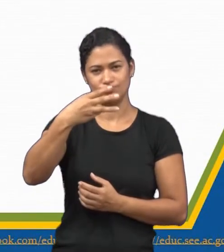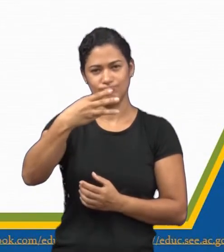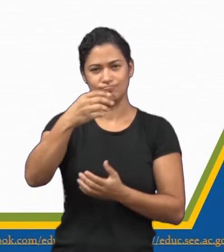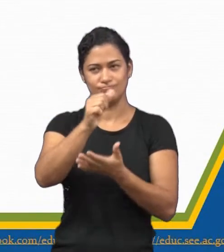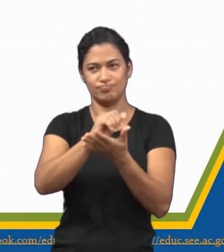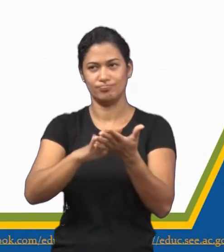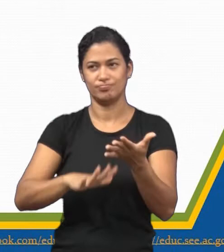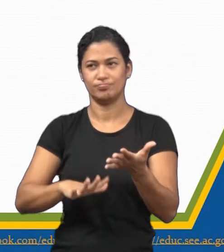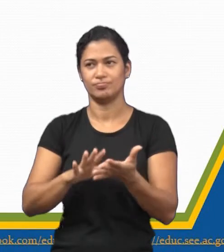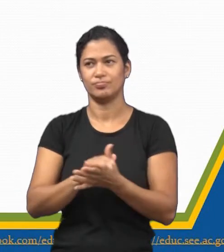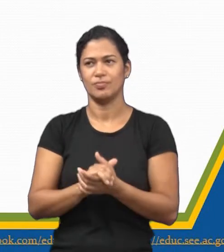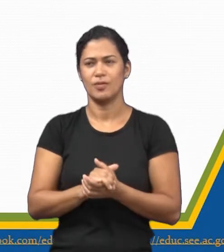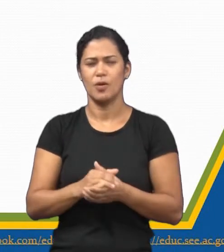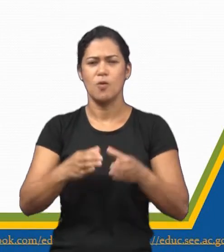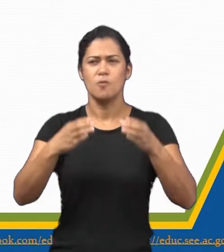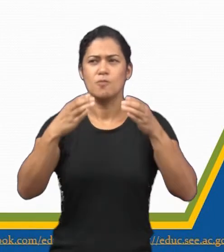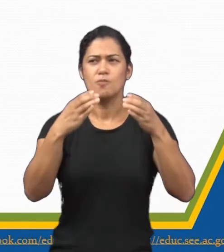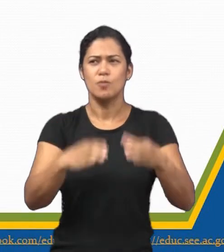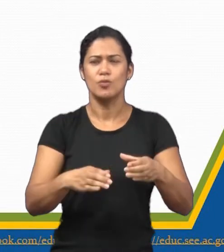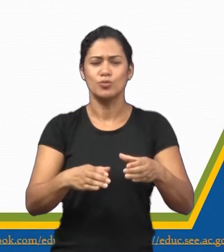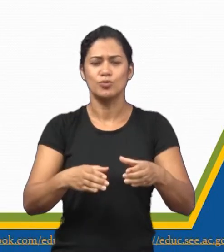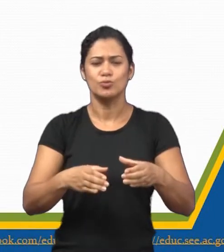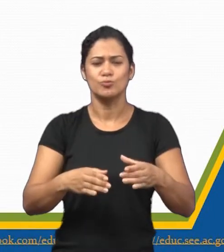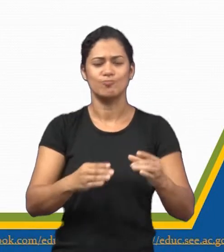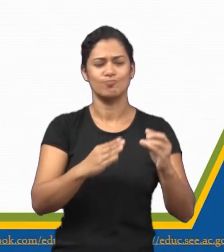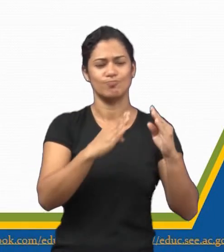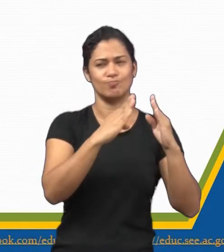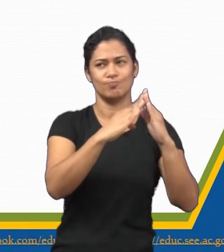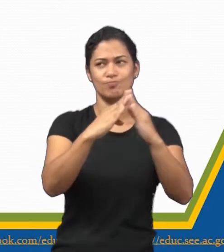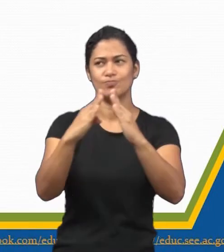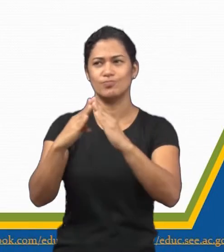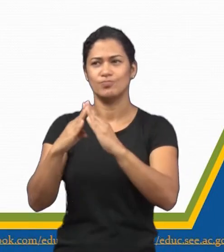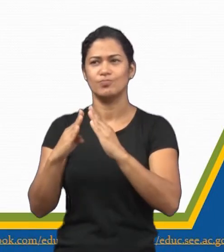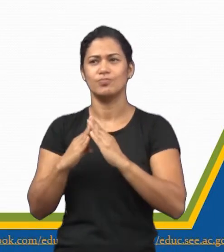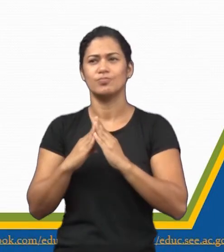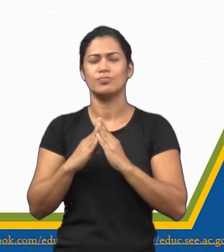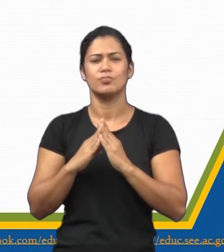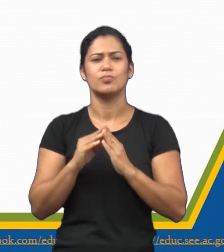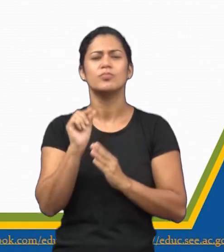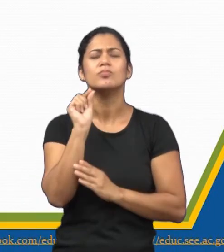3. Nos bairros residenciais predominam o quê?